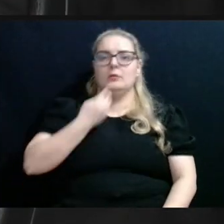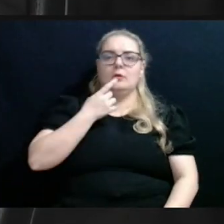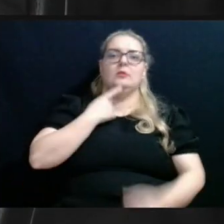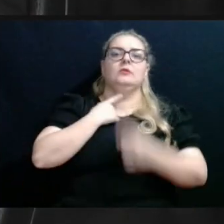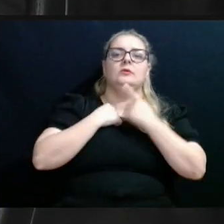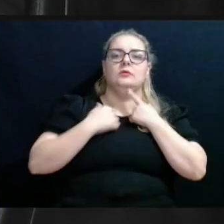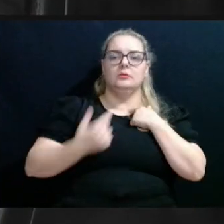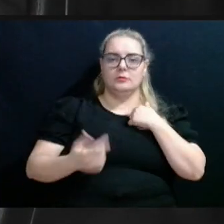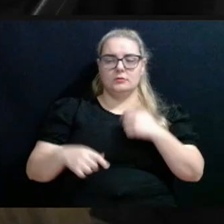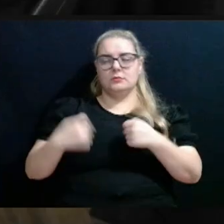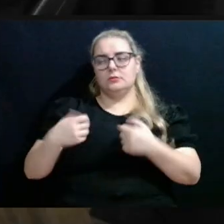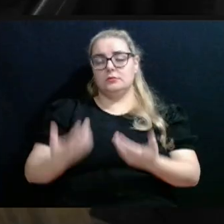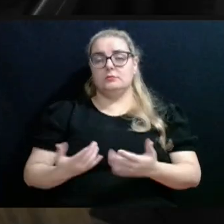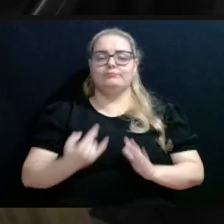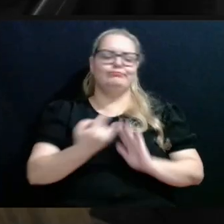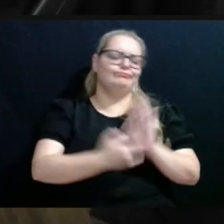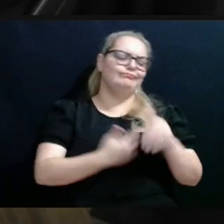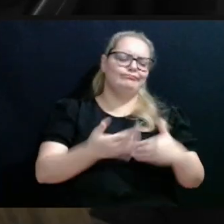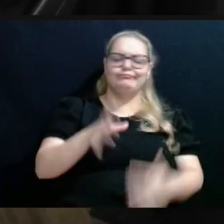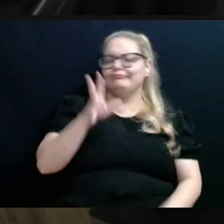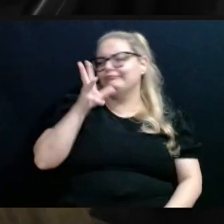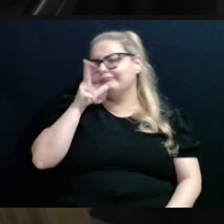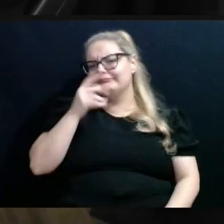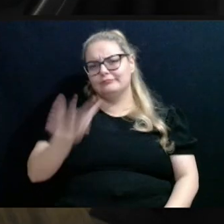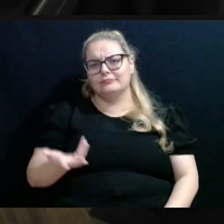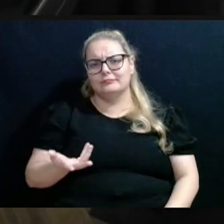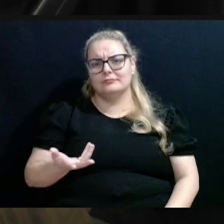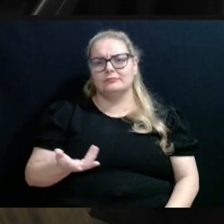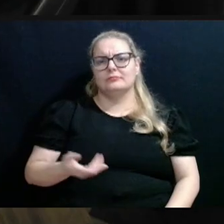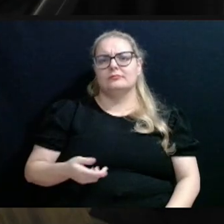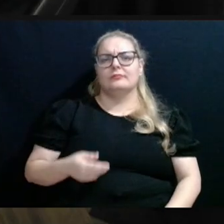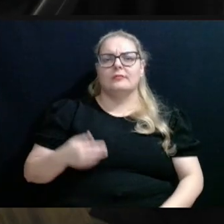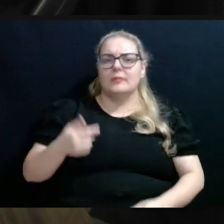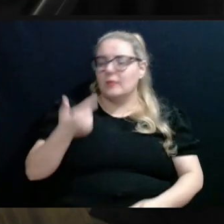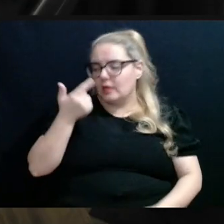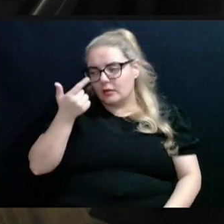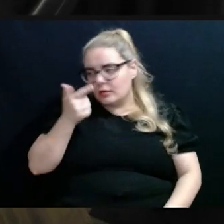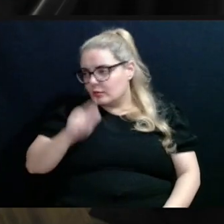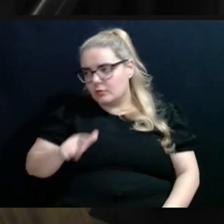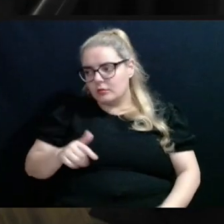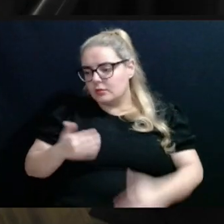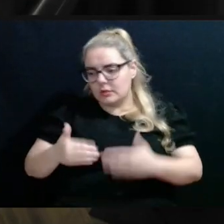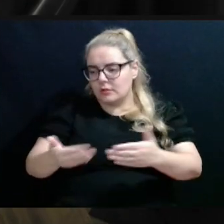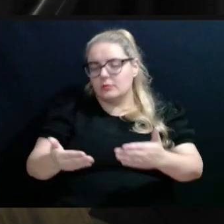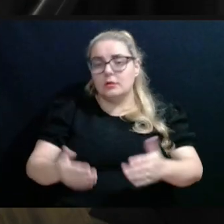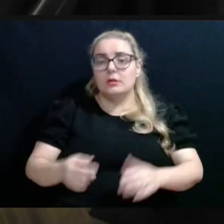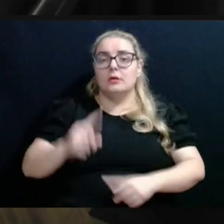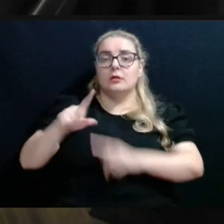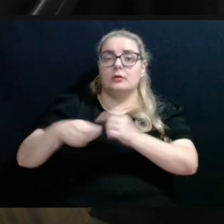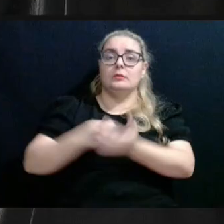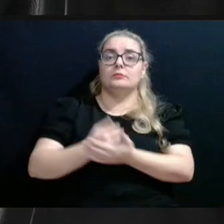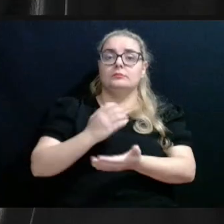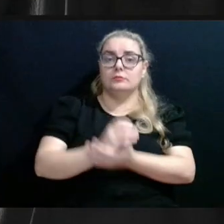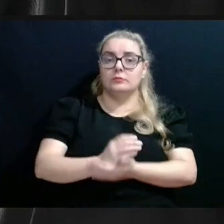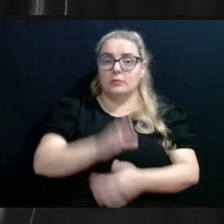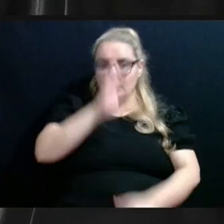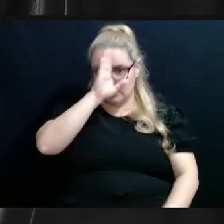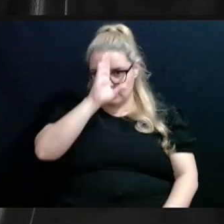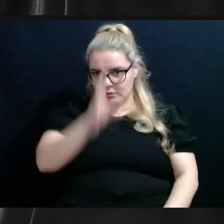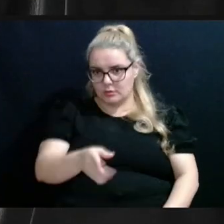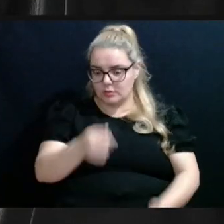mas a burocracia demora, emperra o assunto e a coisa não anda. Com a emenda impositiva, você pontualmente